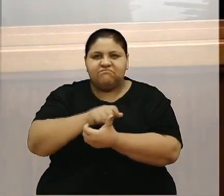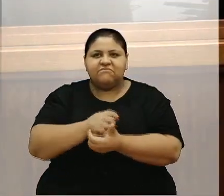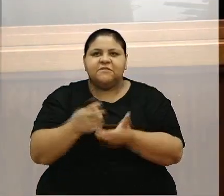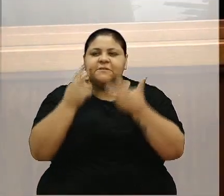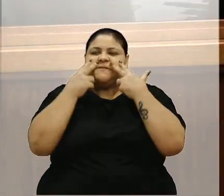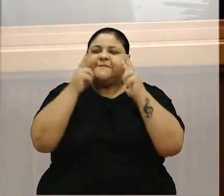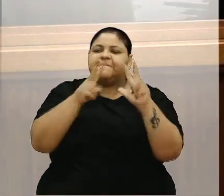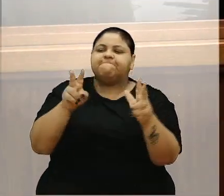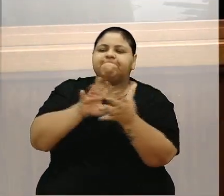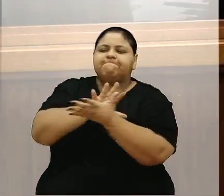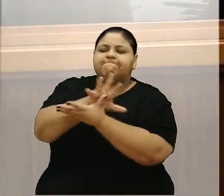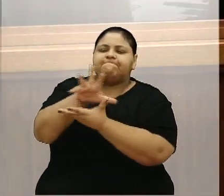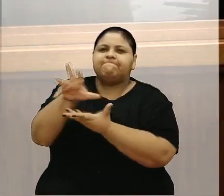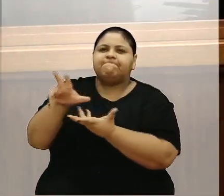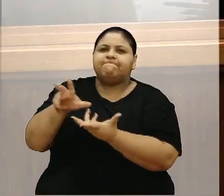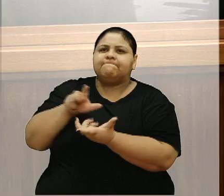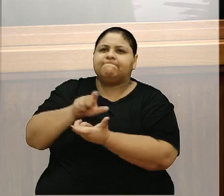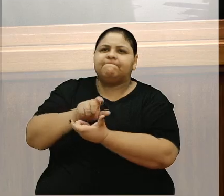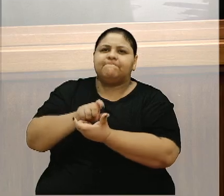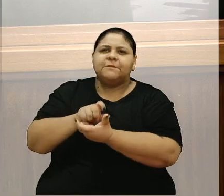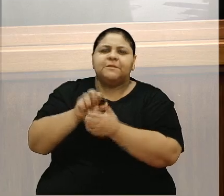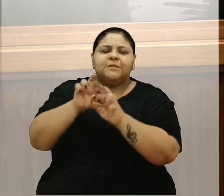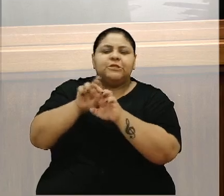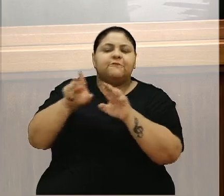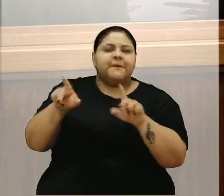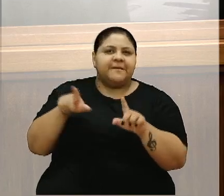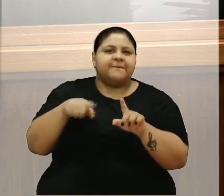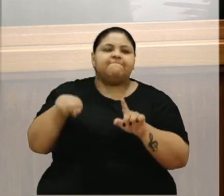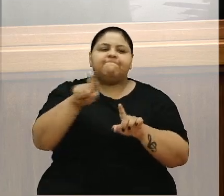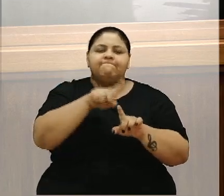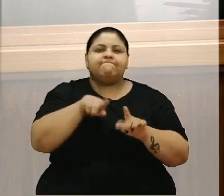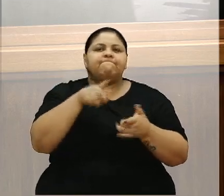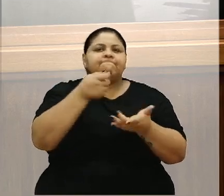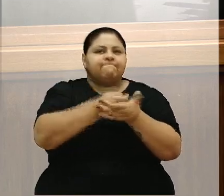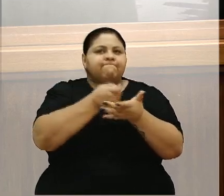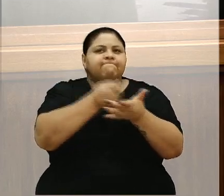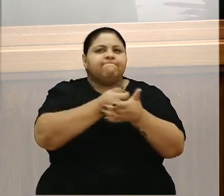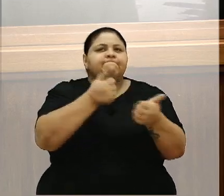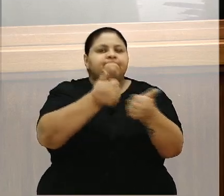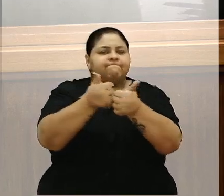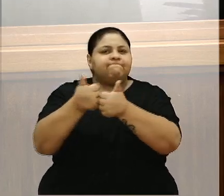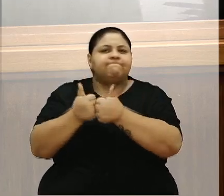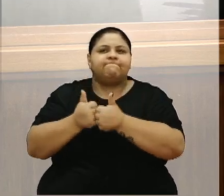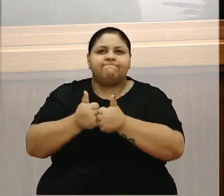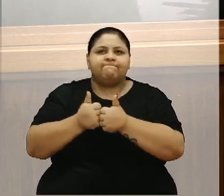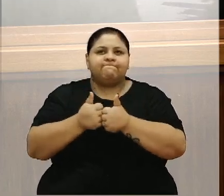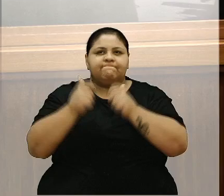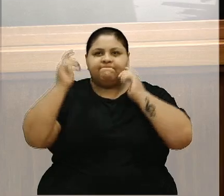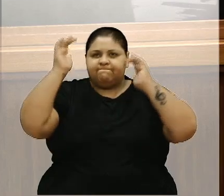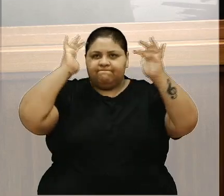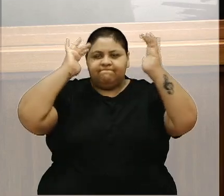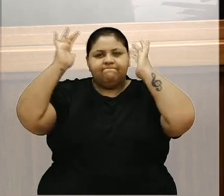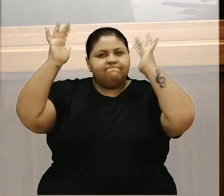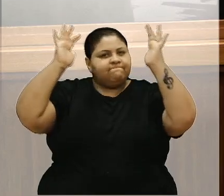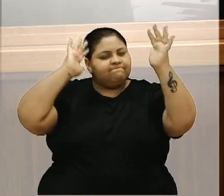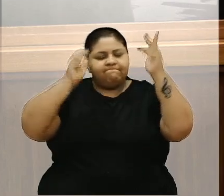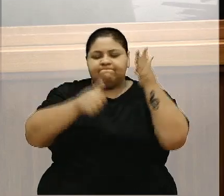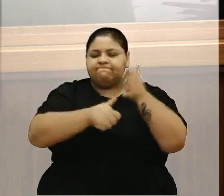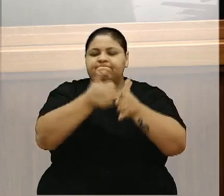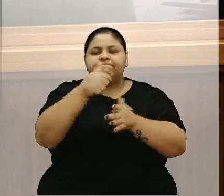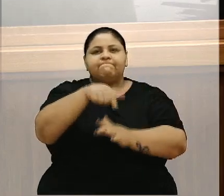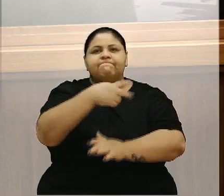de uma maneira utópica. Então, a gente luta juntos em busca de sonhos e utopias, e que